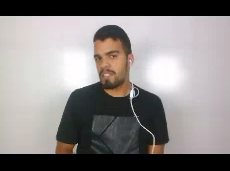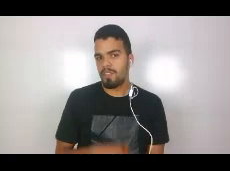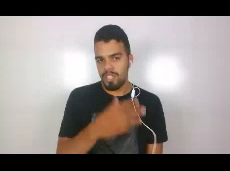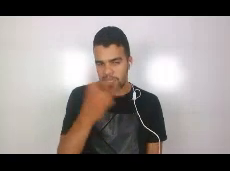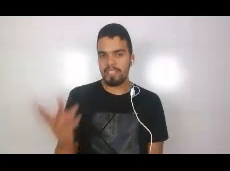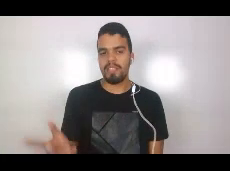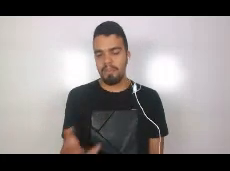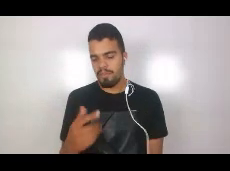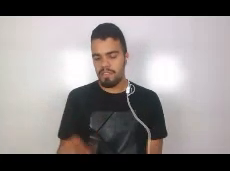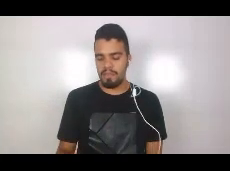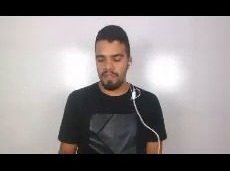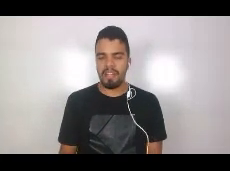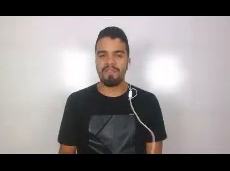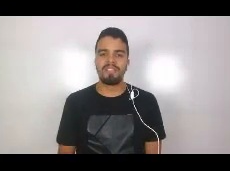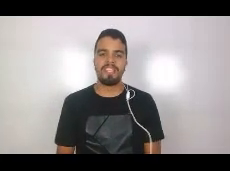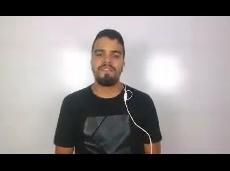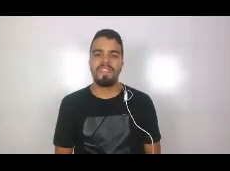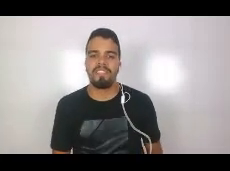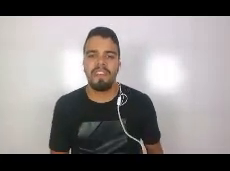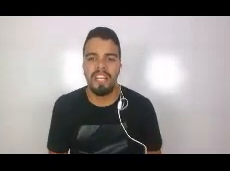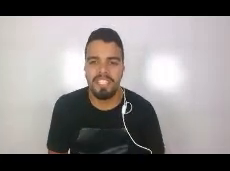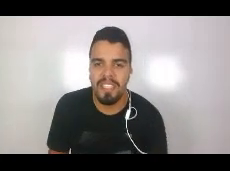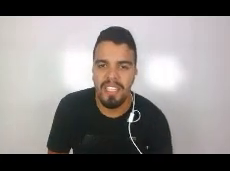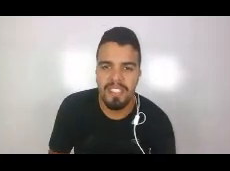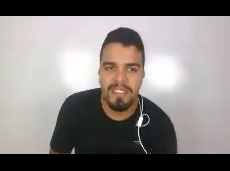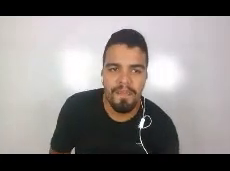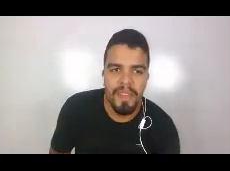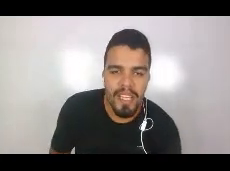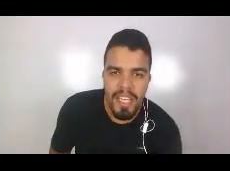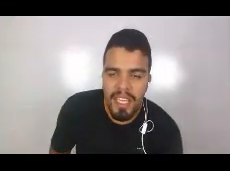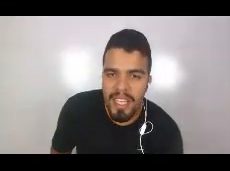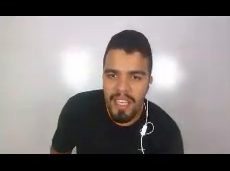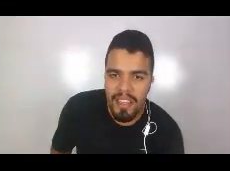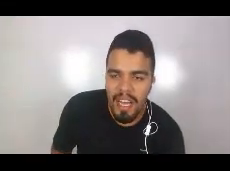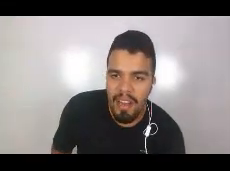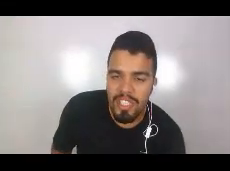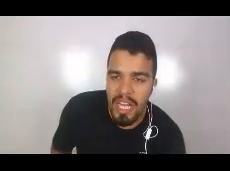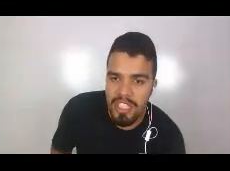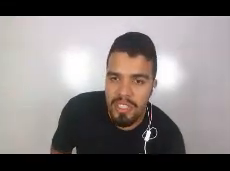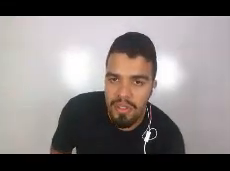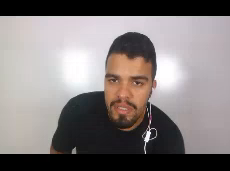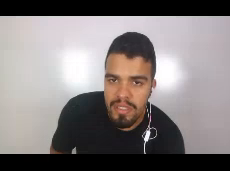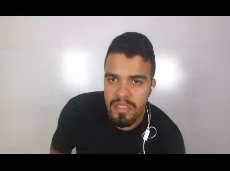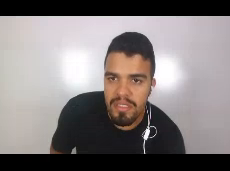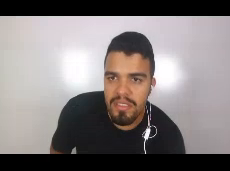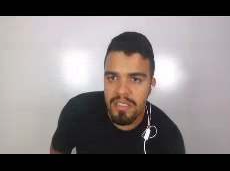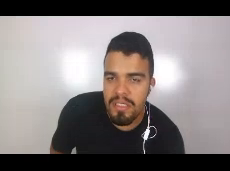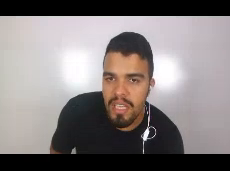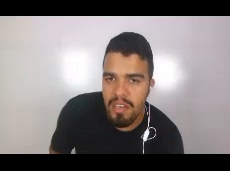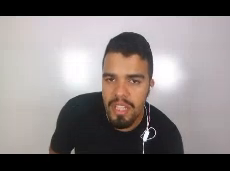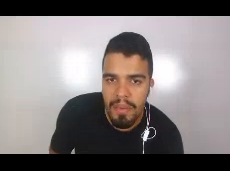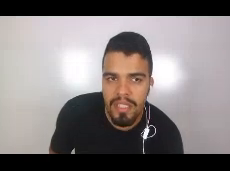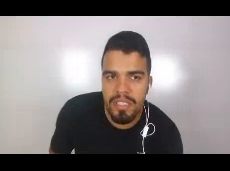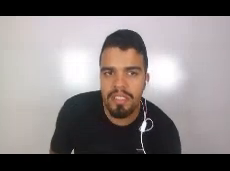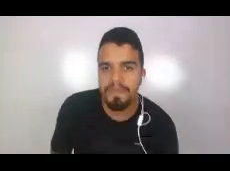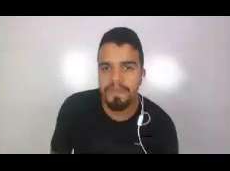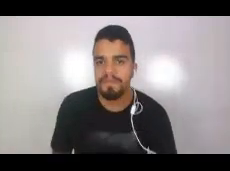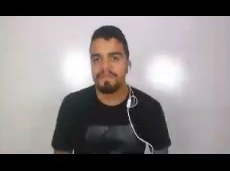que podem ser utilizados, né, pelos alunos na atividade avaliativa deles. E a unidade 2, que